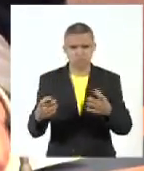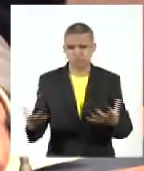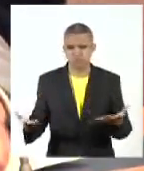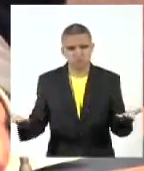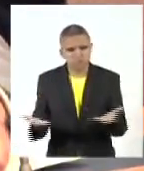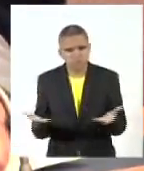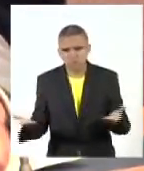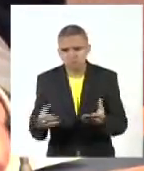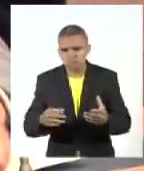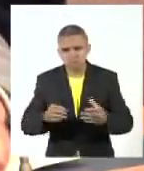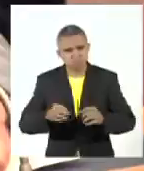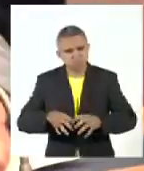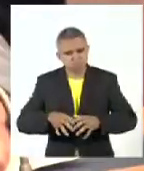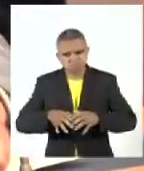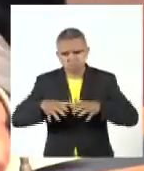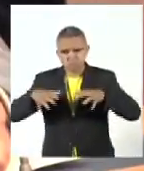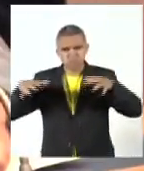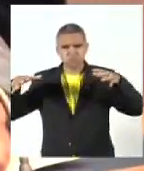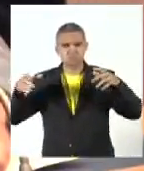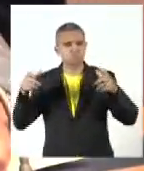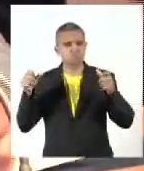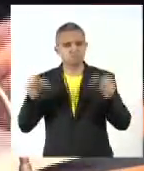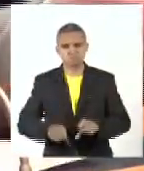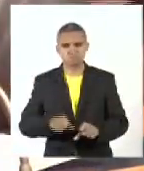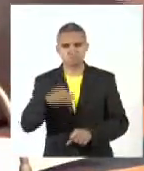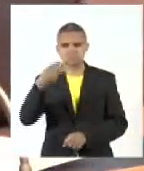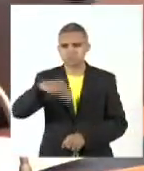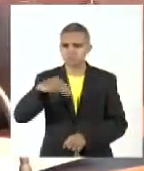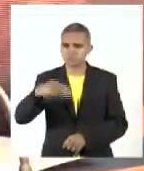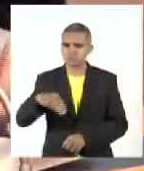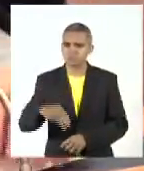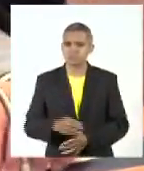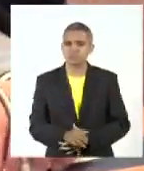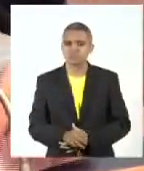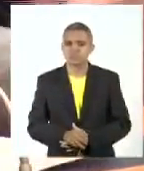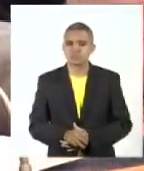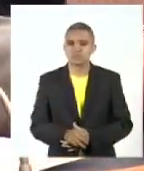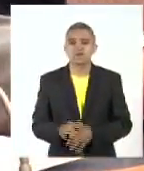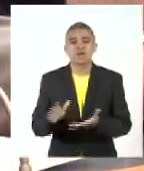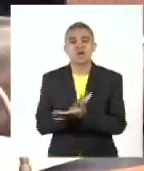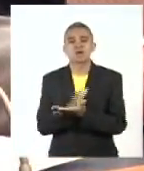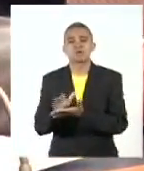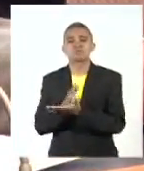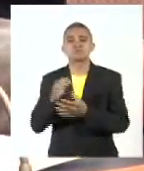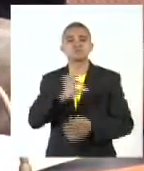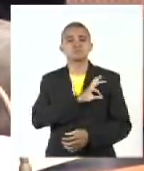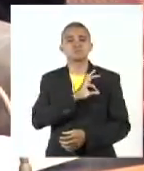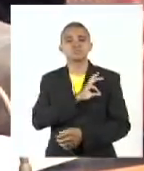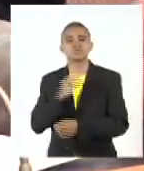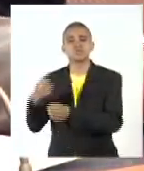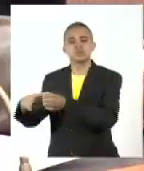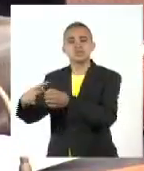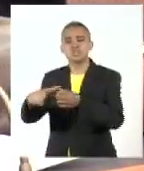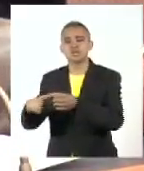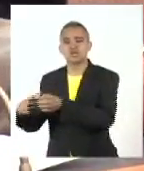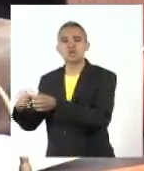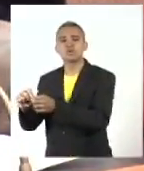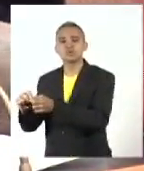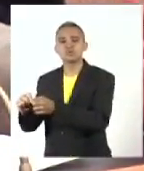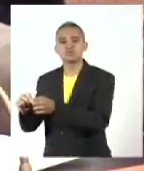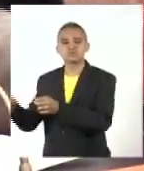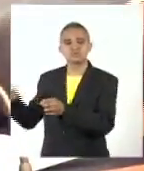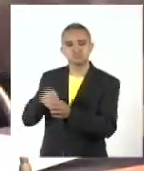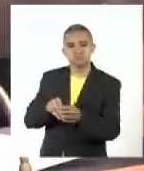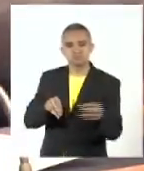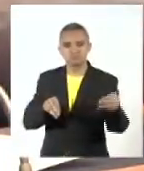está em todo o Maranhão, né? Inclusive, semana passada eu falei dos policiais que estão vindo do interior para reforçar a segurança aqui. Pasmem vocês, em vez